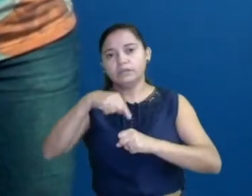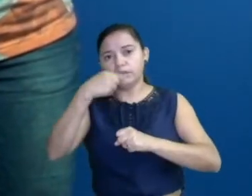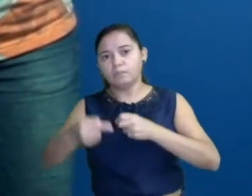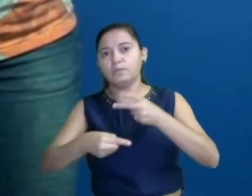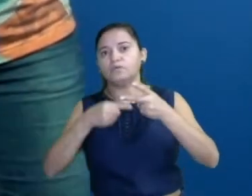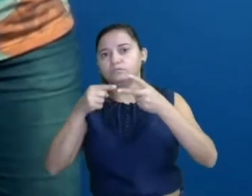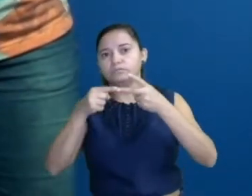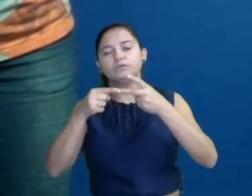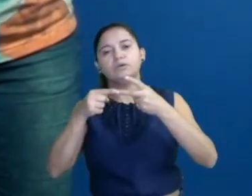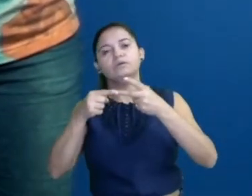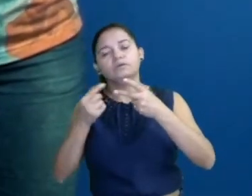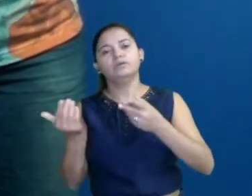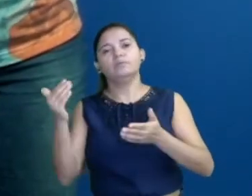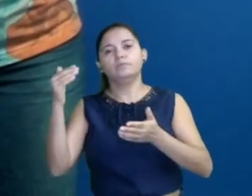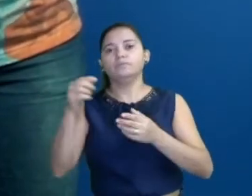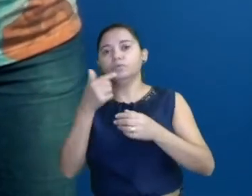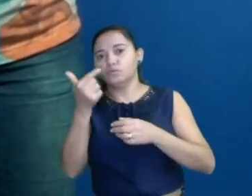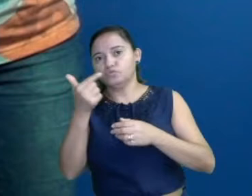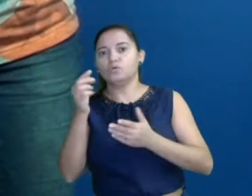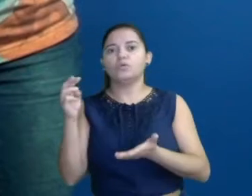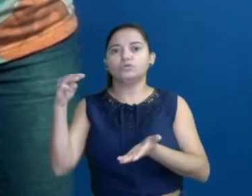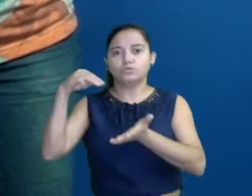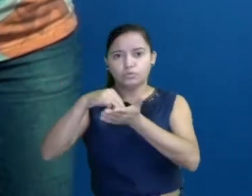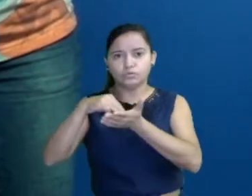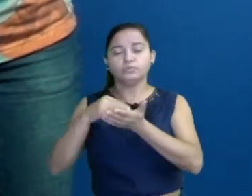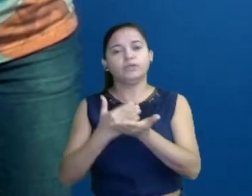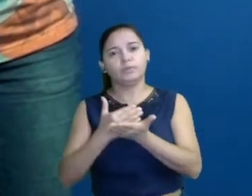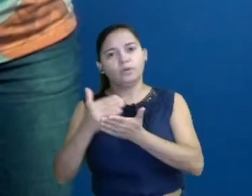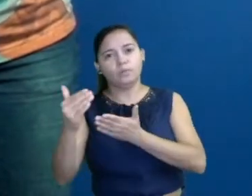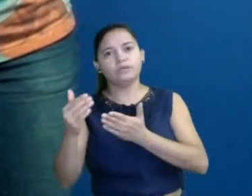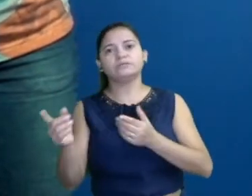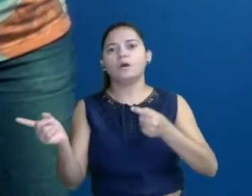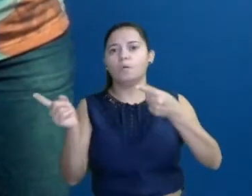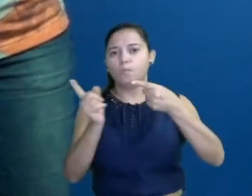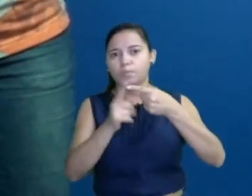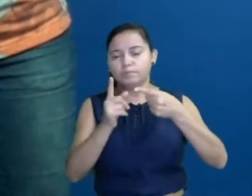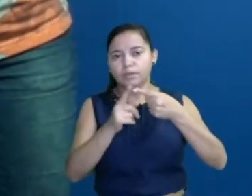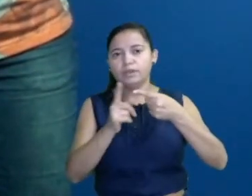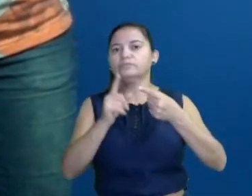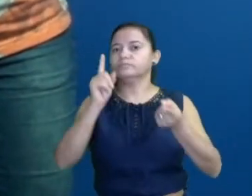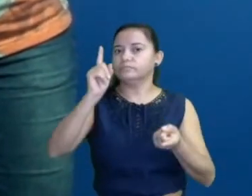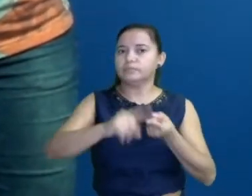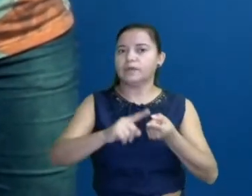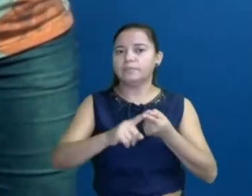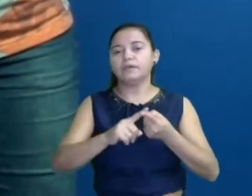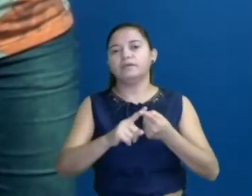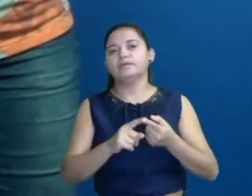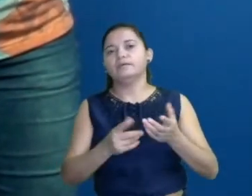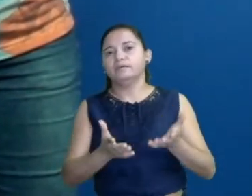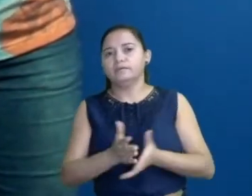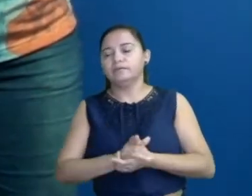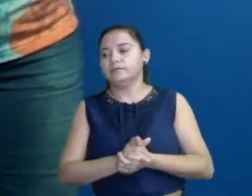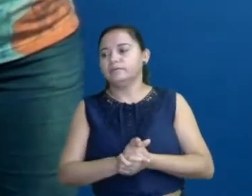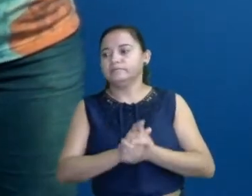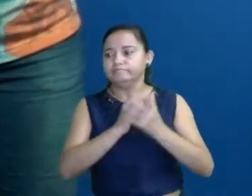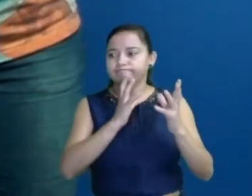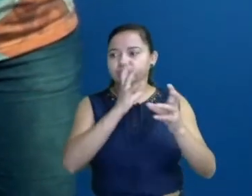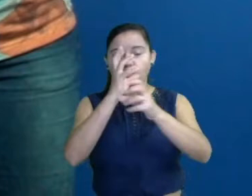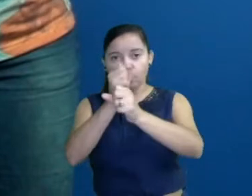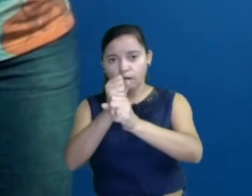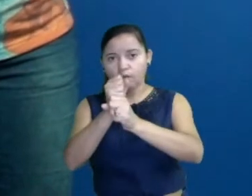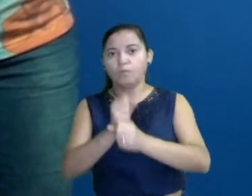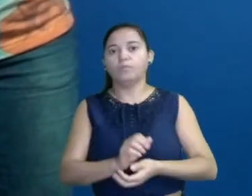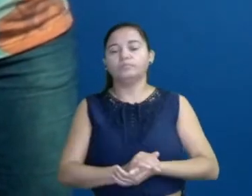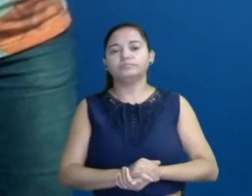publicar os dois últimos e depois voltar e multiplicar com o primeiro fator que está sendo que está aparecendo para o meu cálculo